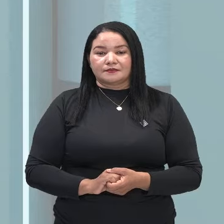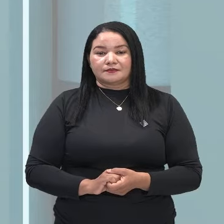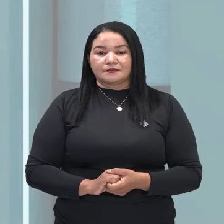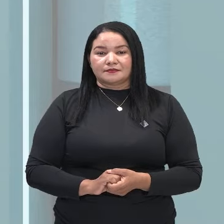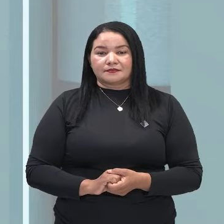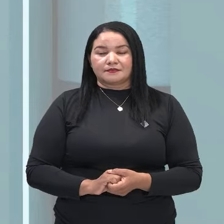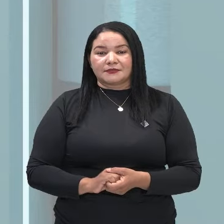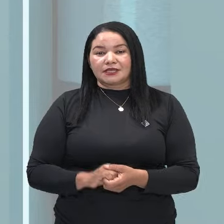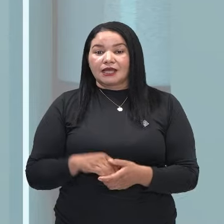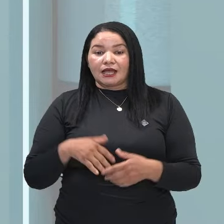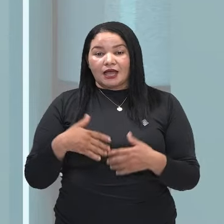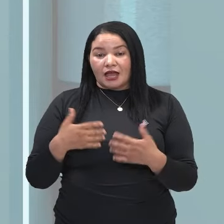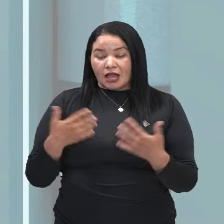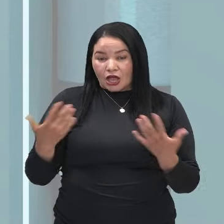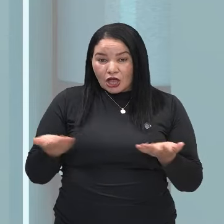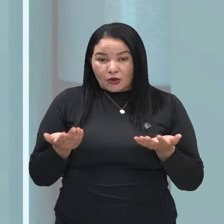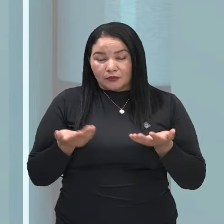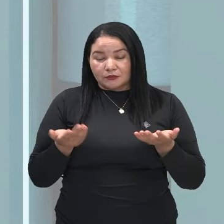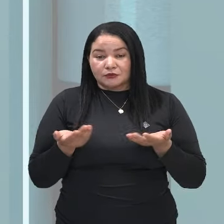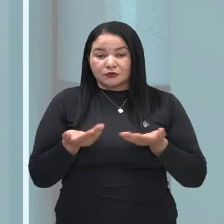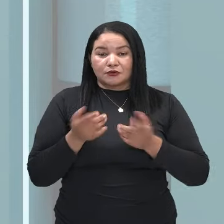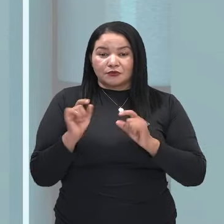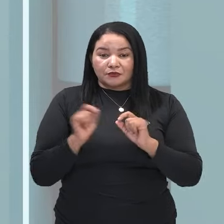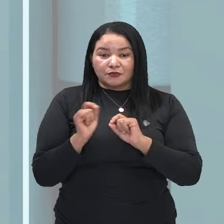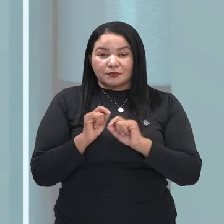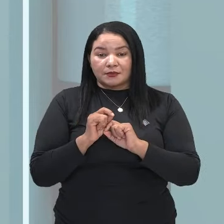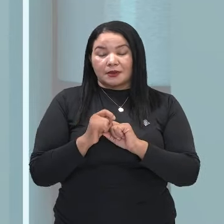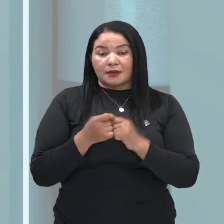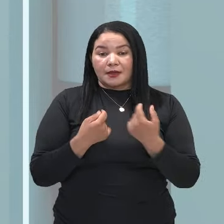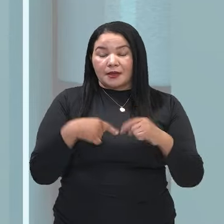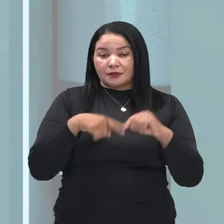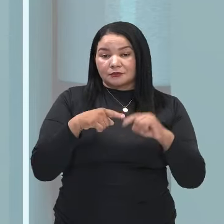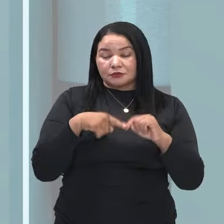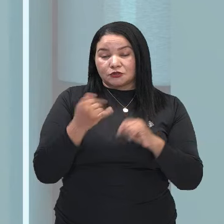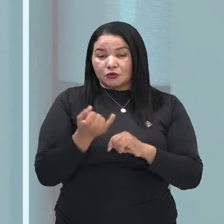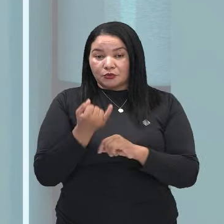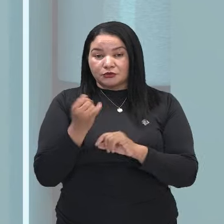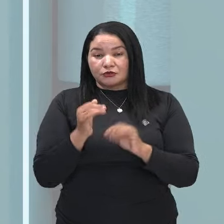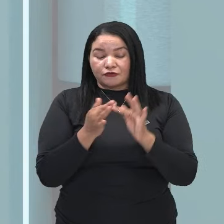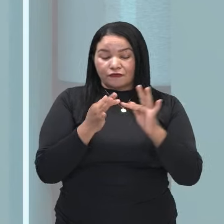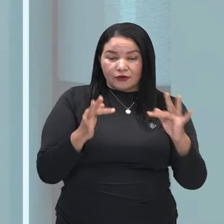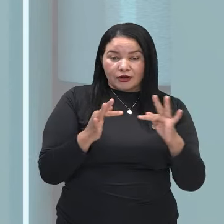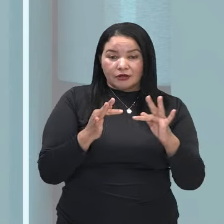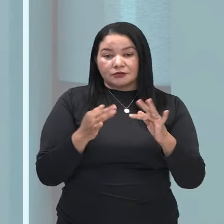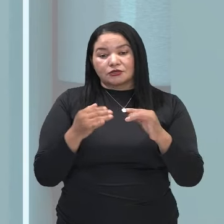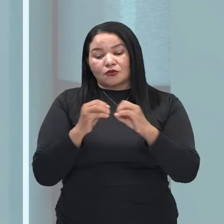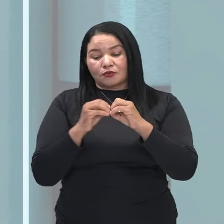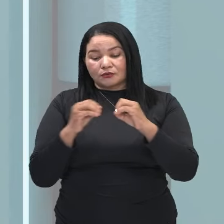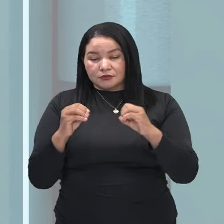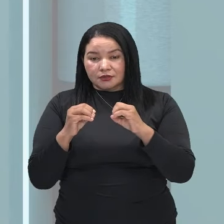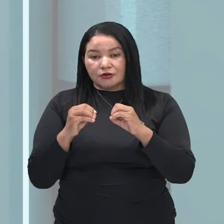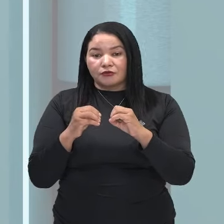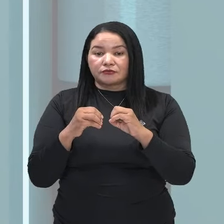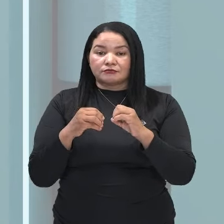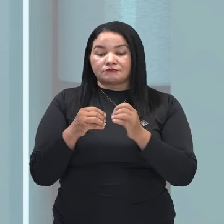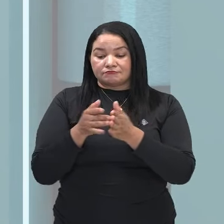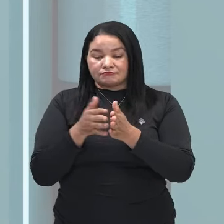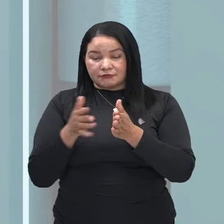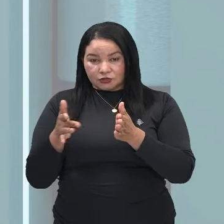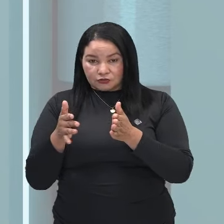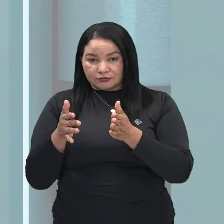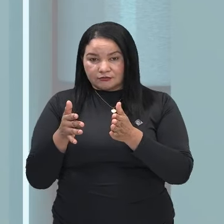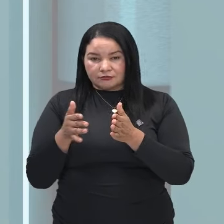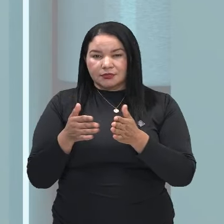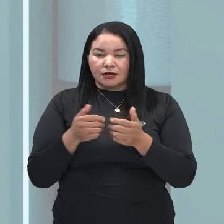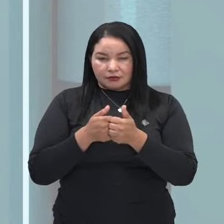Então, vamos focar em alguns elementos importantes, principalmente sobre frase, oração e período. Então, acompanhem